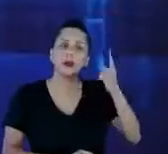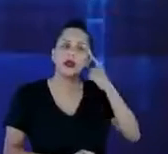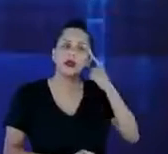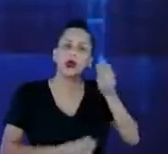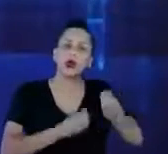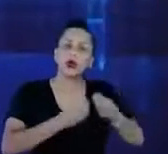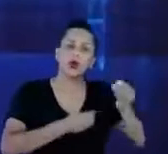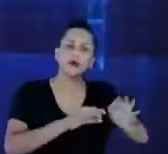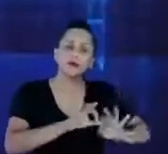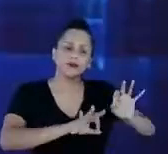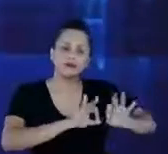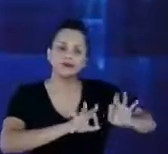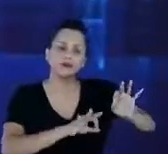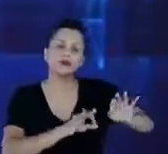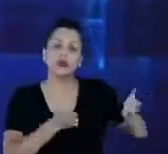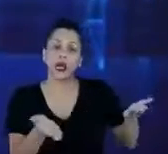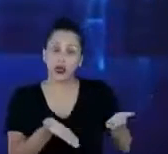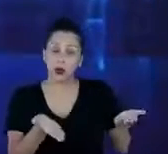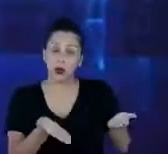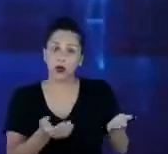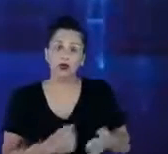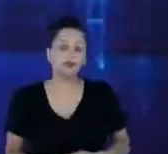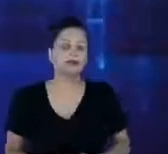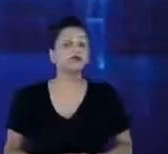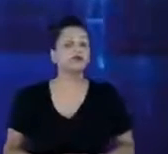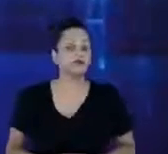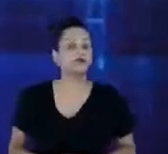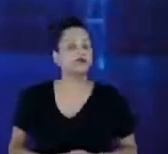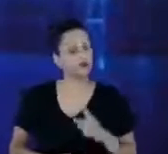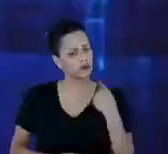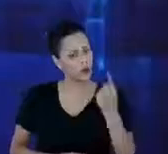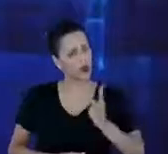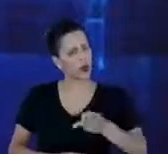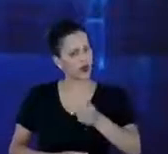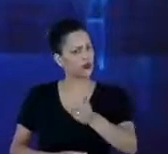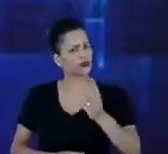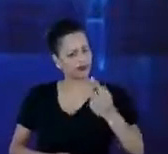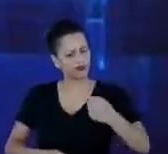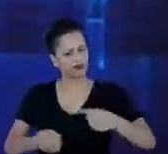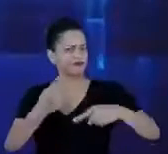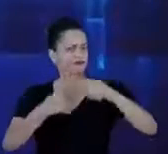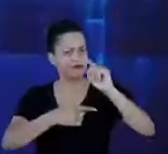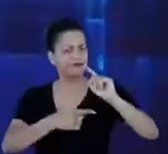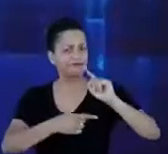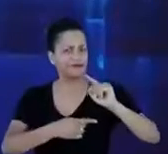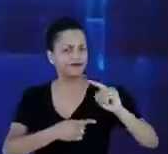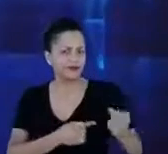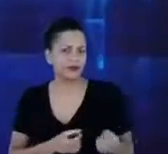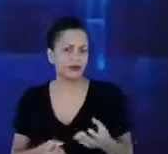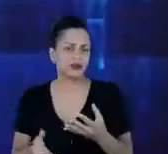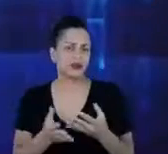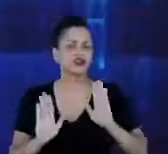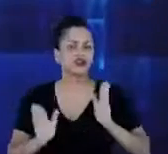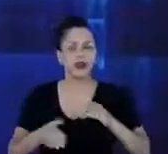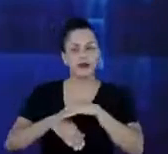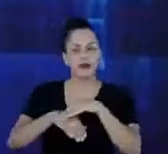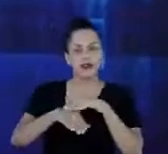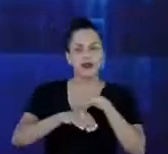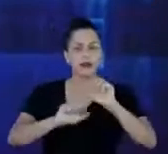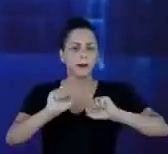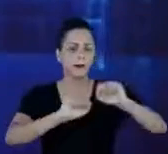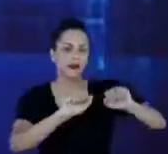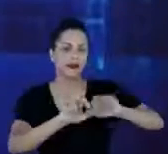agora né e eu acho que a gente continua se inovador eu tô falando com muita empresa agora de geração de